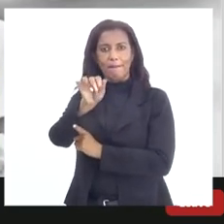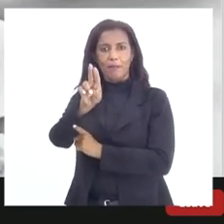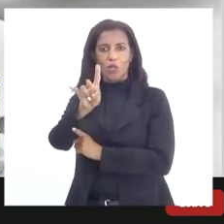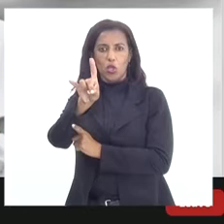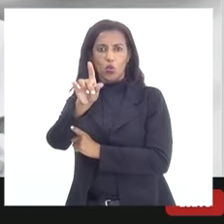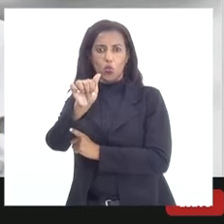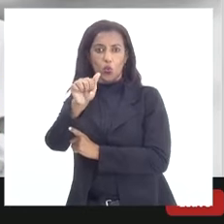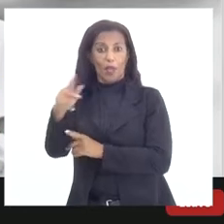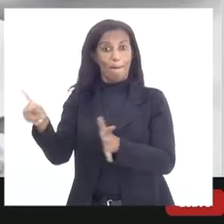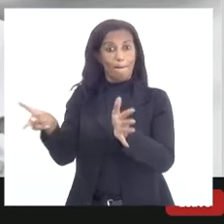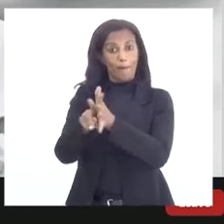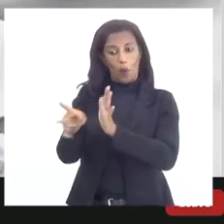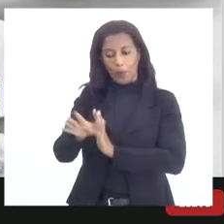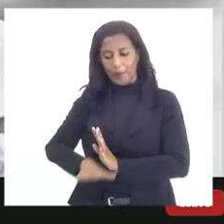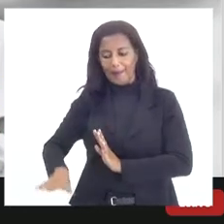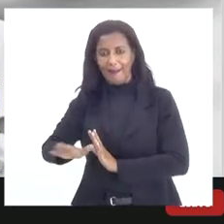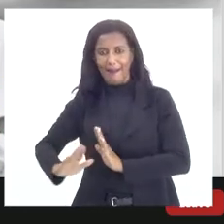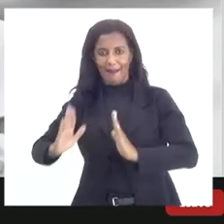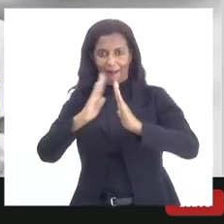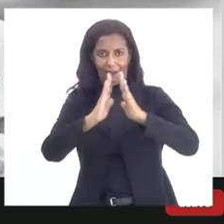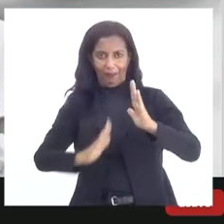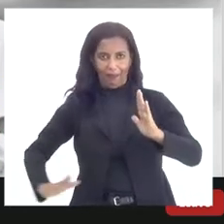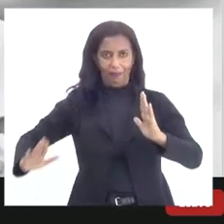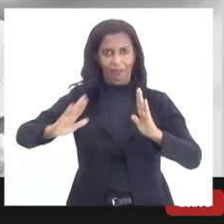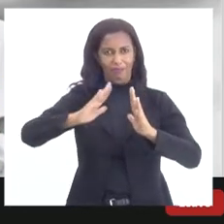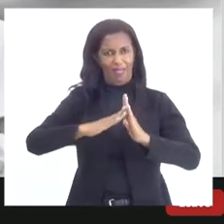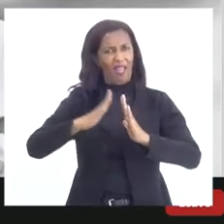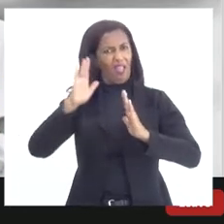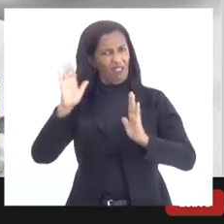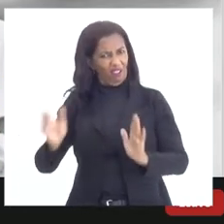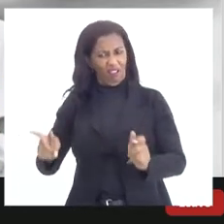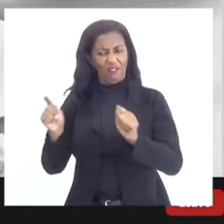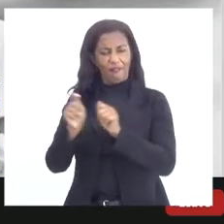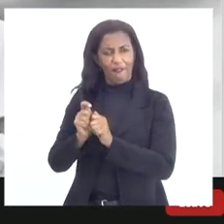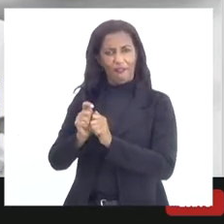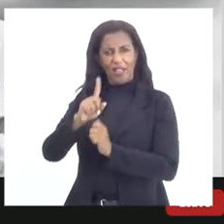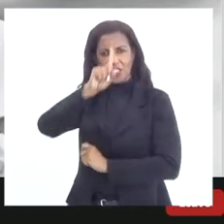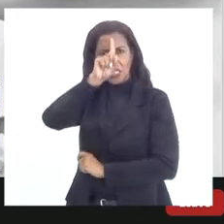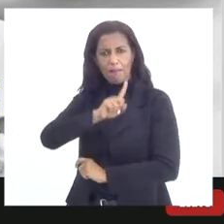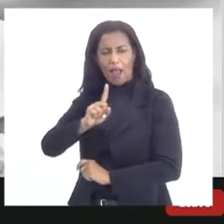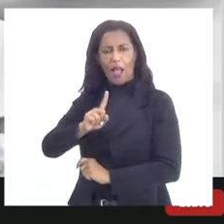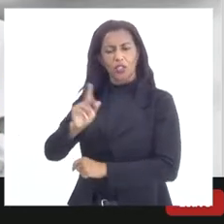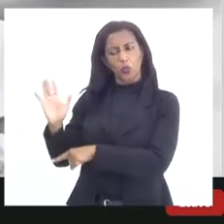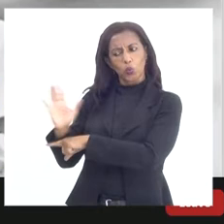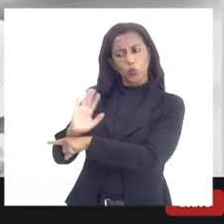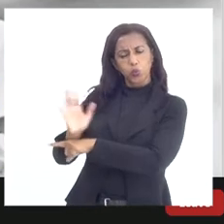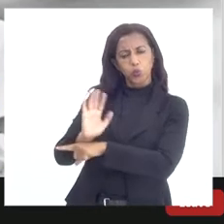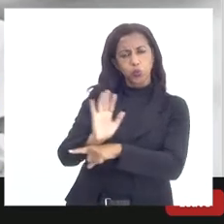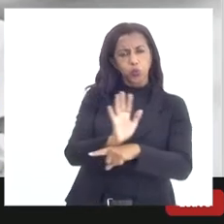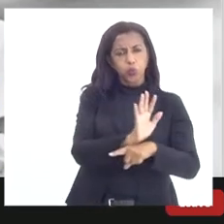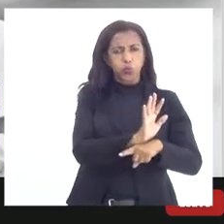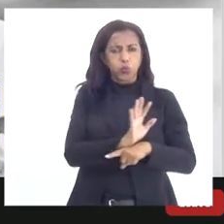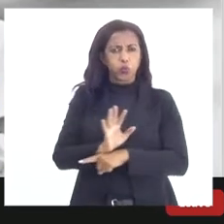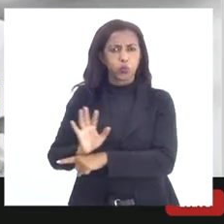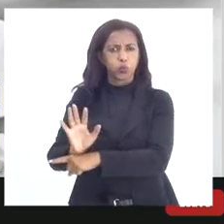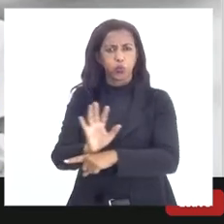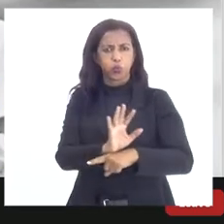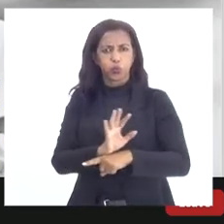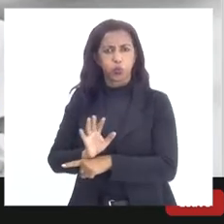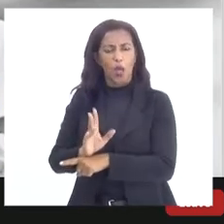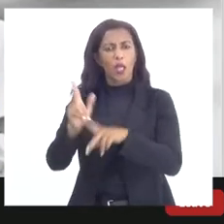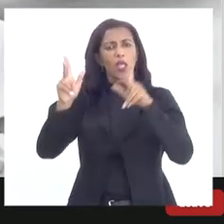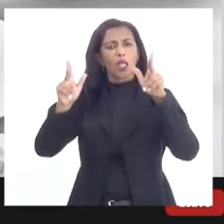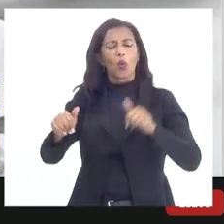Então, a gente tenta fazer tanto os vídeos como as imagens na esperança de atender aquilo que o Boaventura de Souza